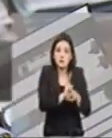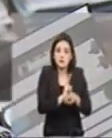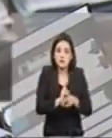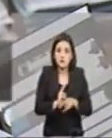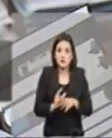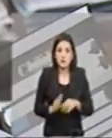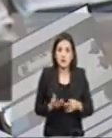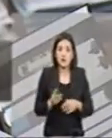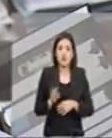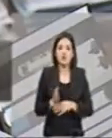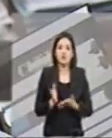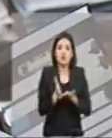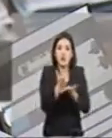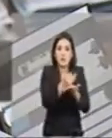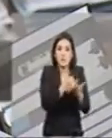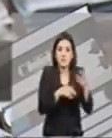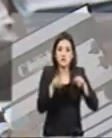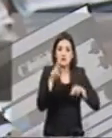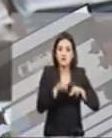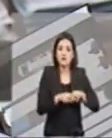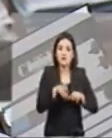teriam implementado